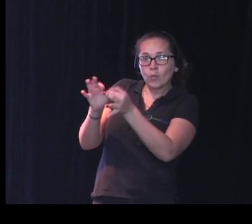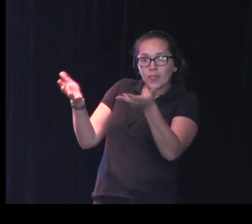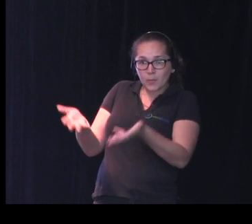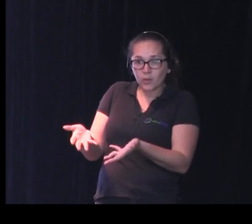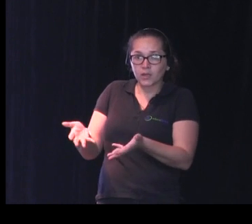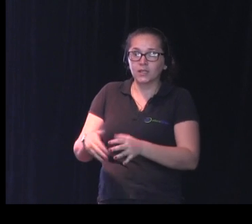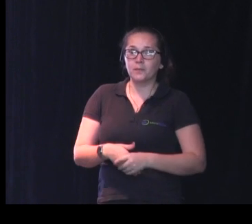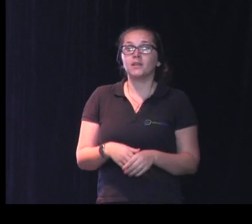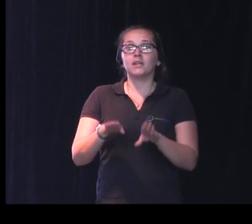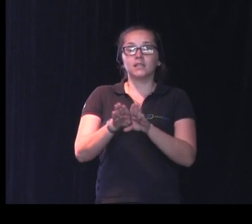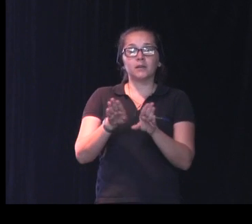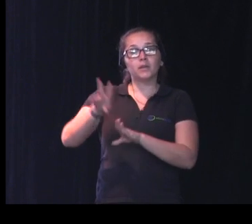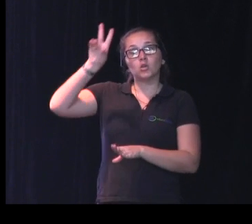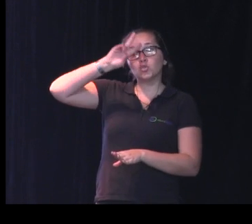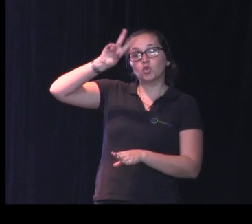da arte contemporânea,